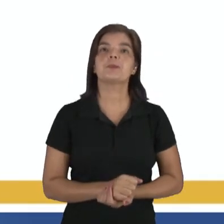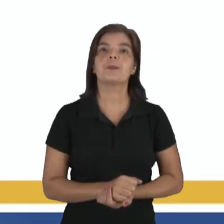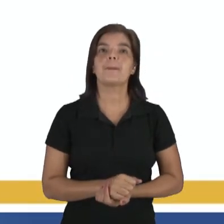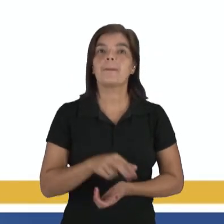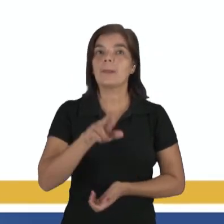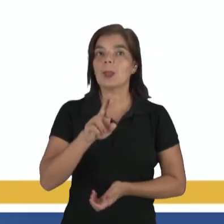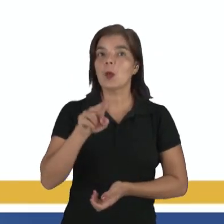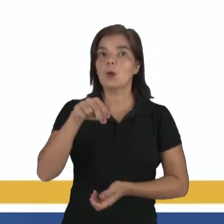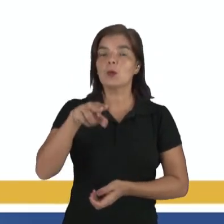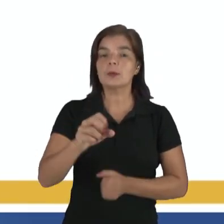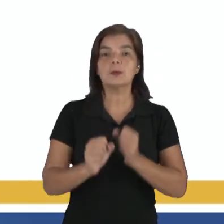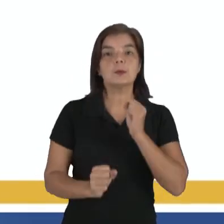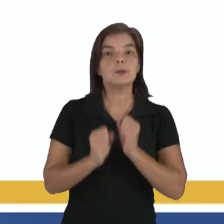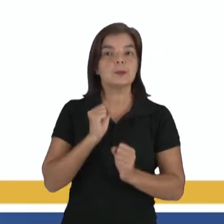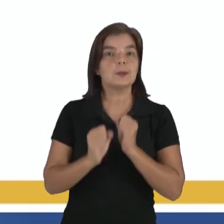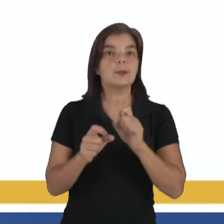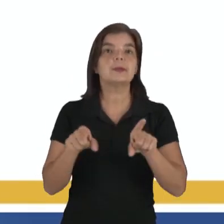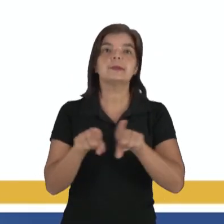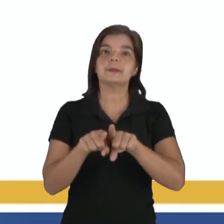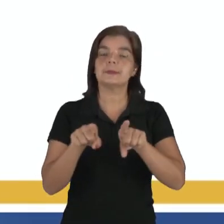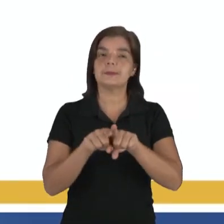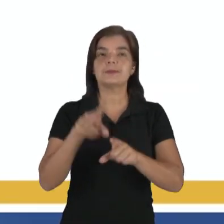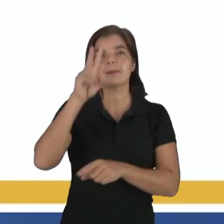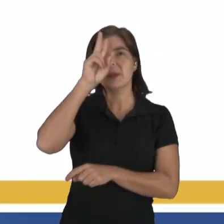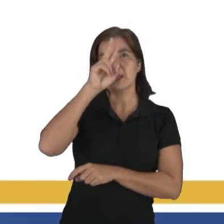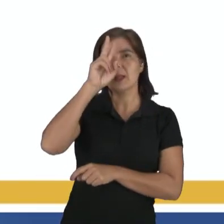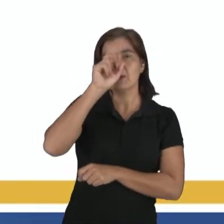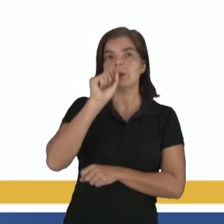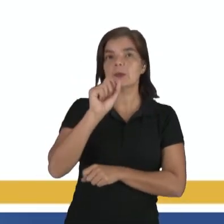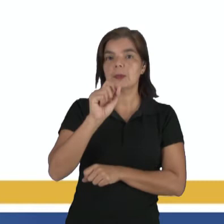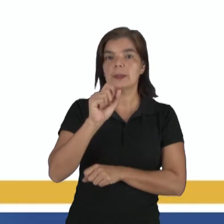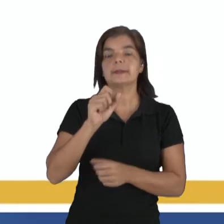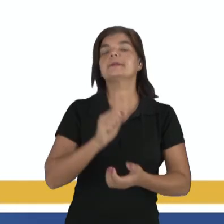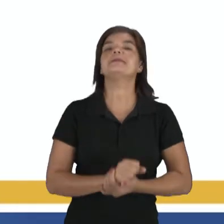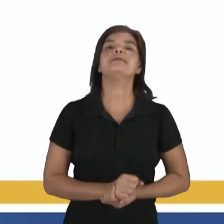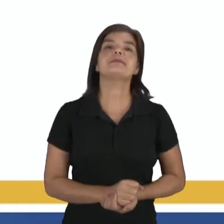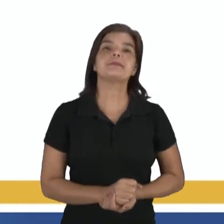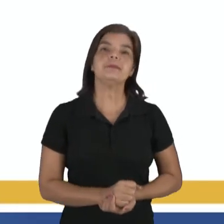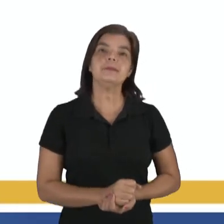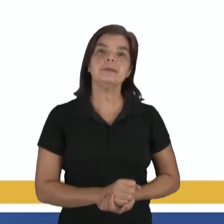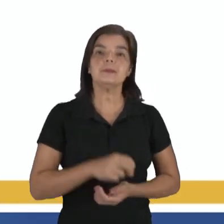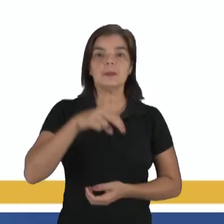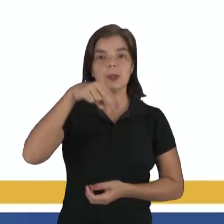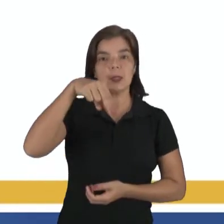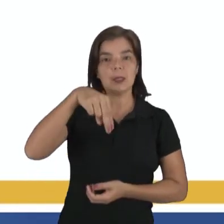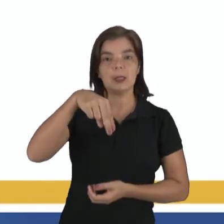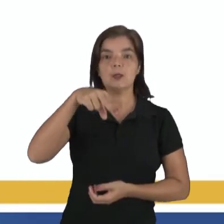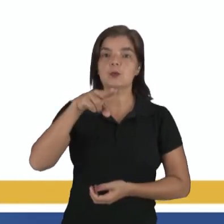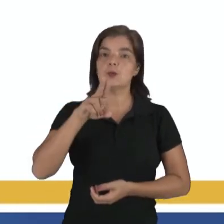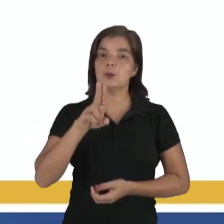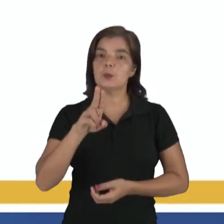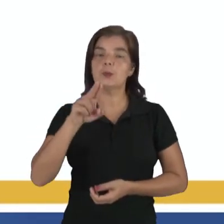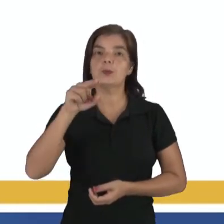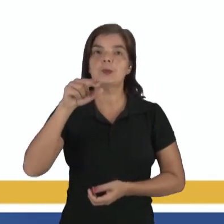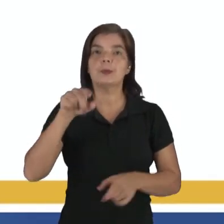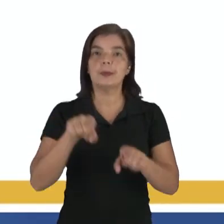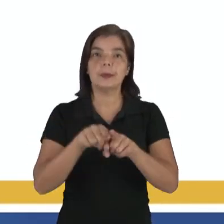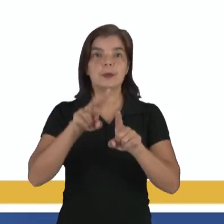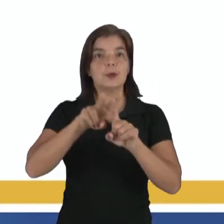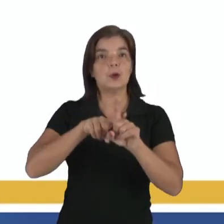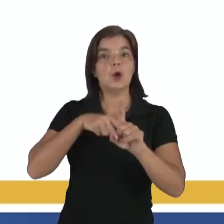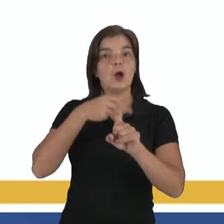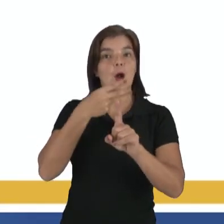verbo correr. Consoante, vogal, consoante. Lembrando, pessoal, a gente conta de trás para frente, tá? Então, N-U-R. Eu vou